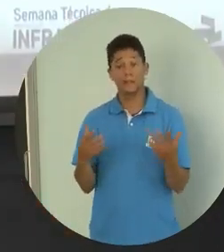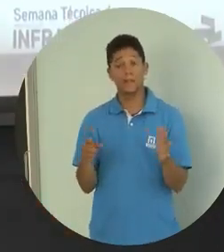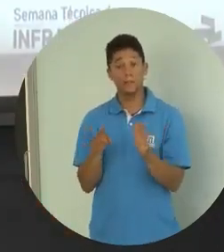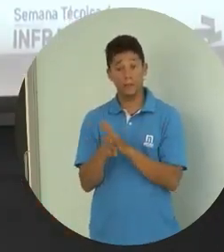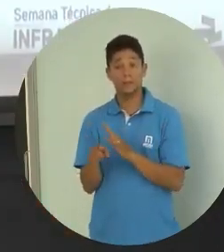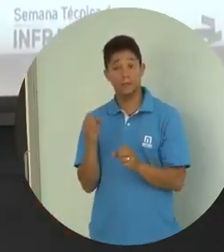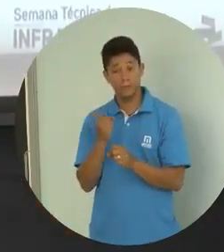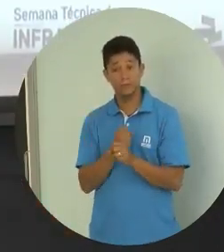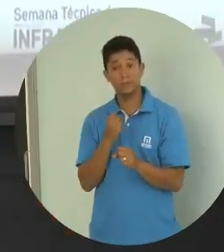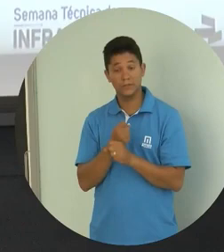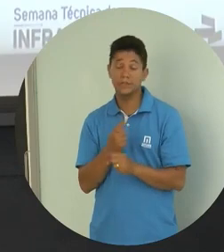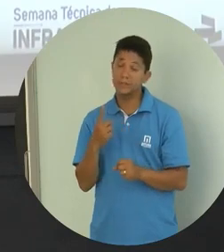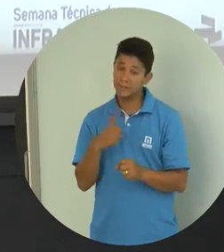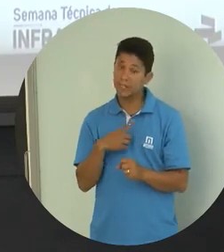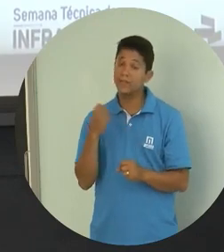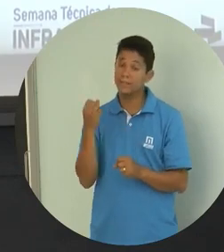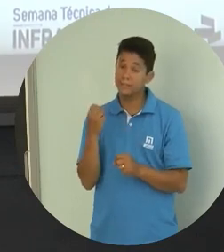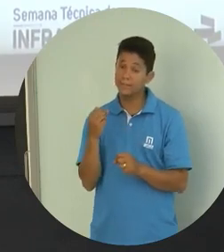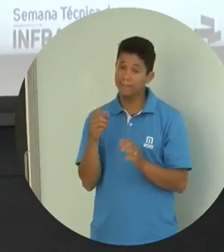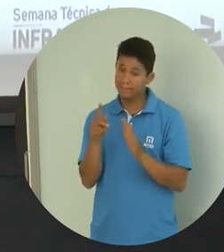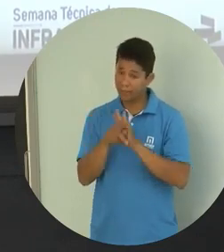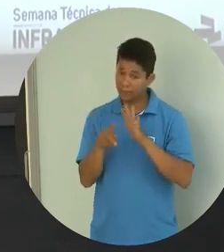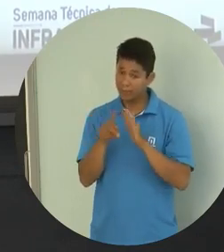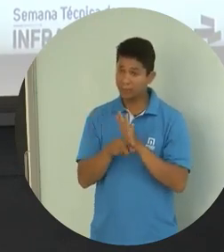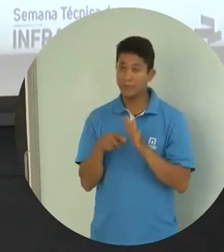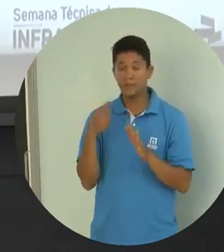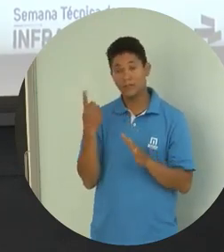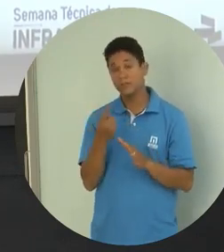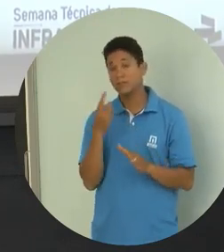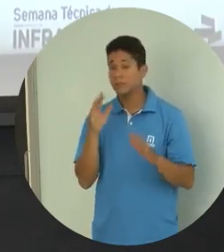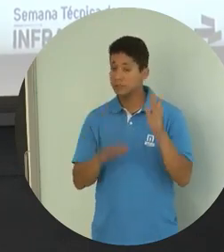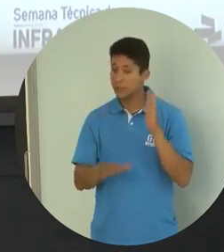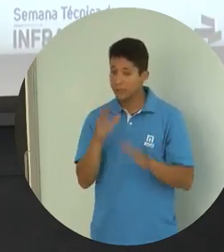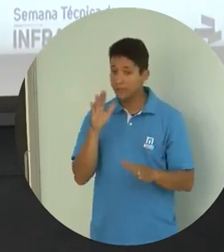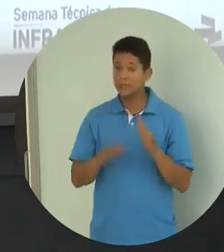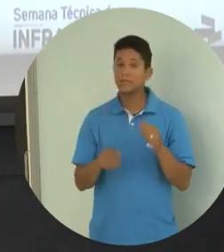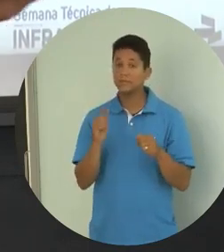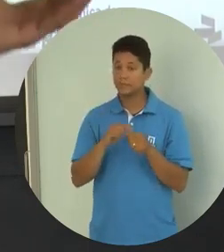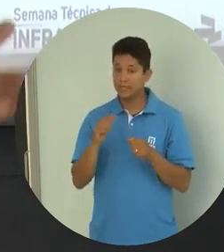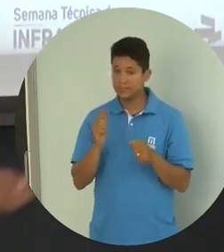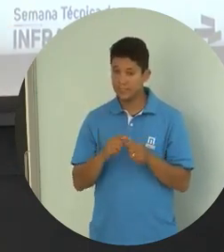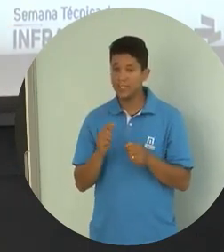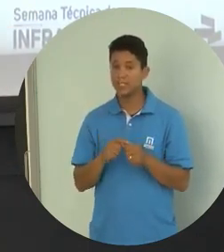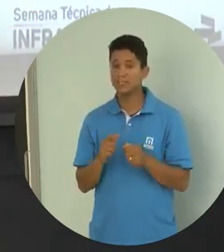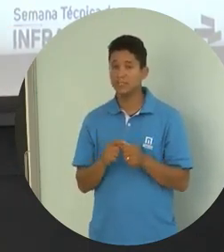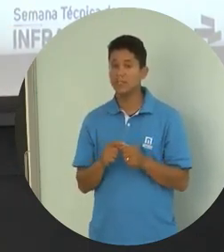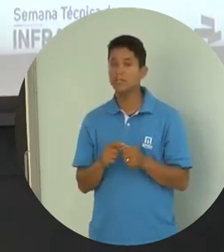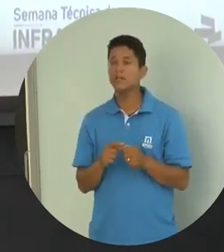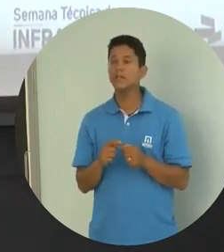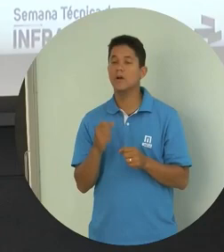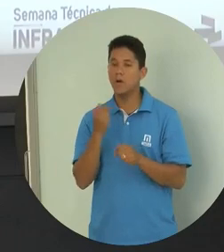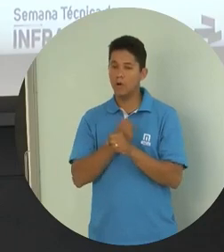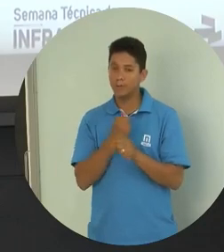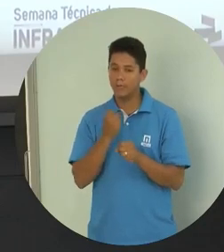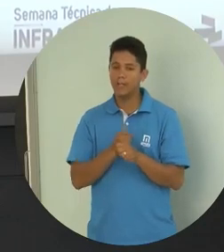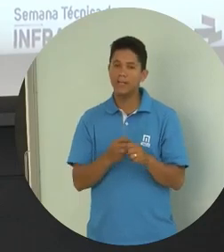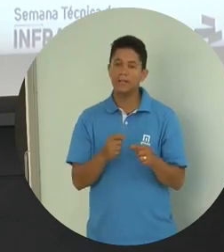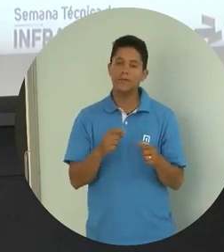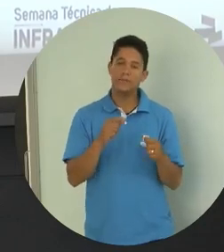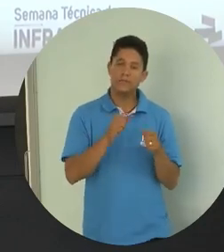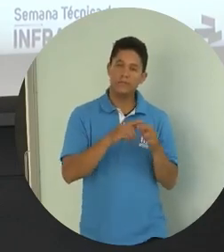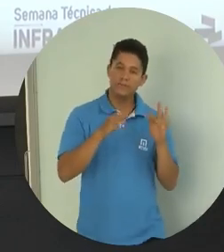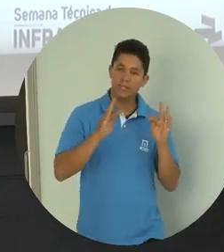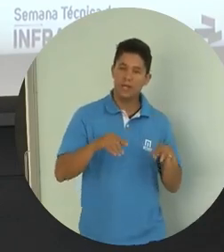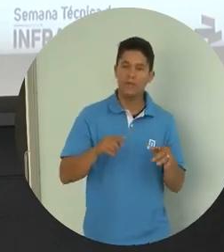construção já tem projeto, a gente provavelmente vai fazer essa obra, está na fase final de negociação, de fazer essas